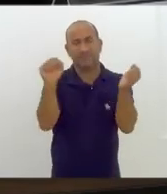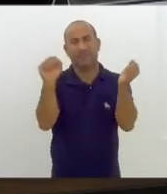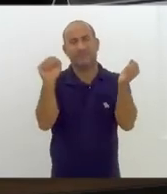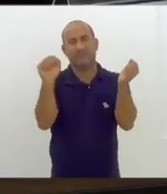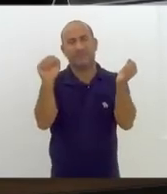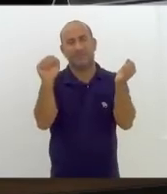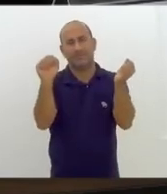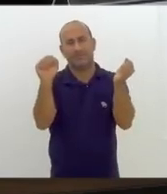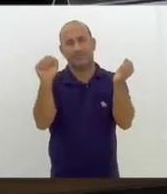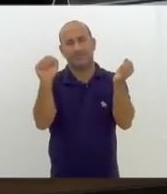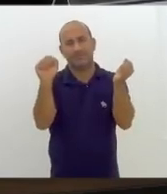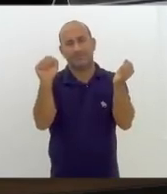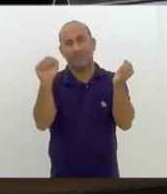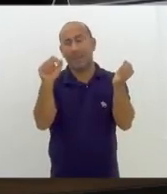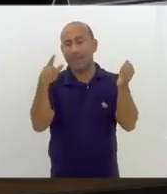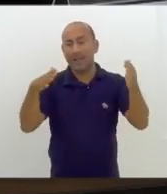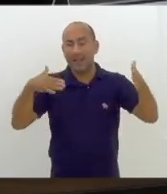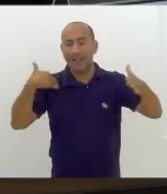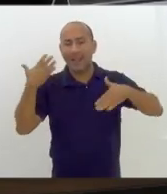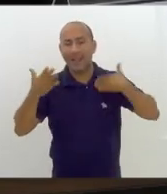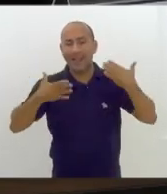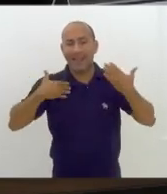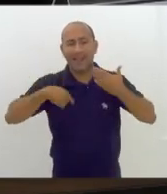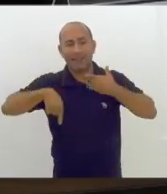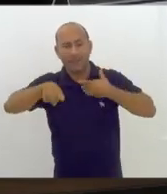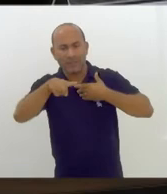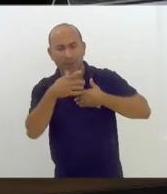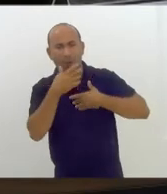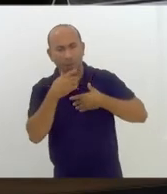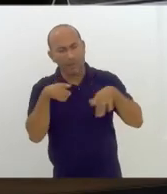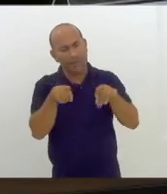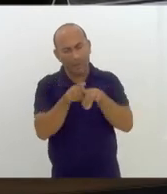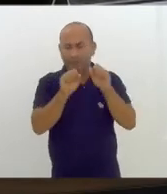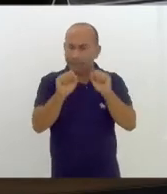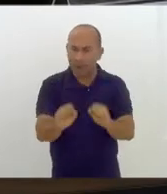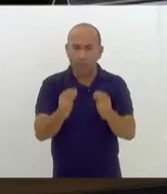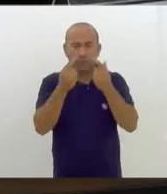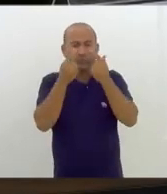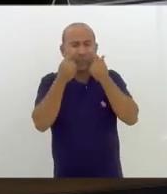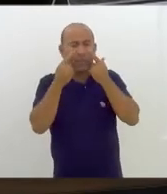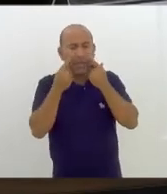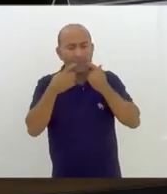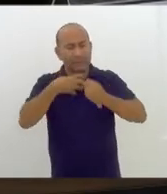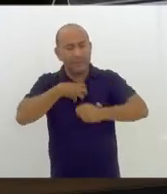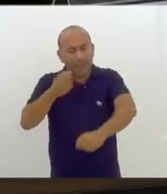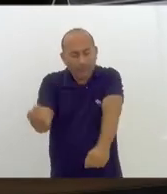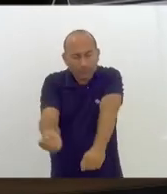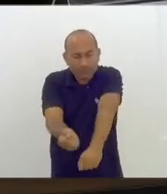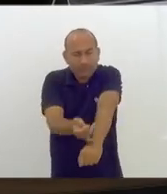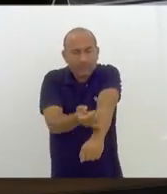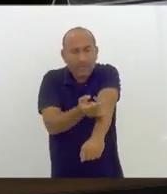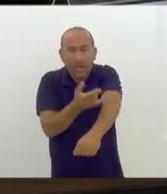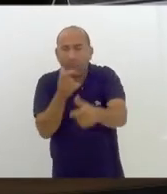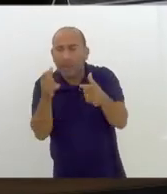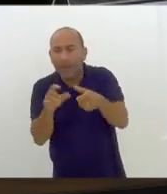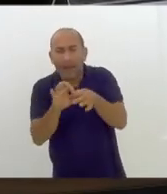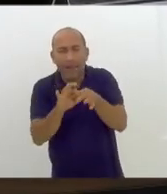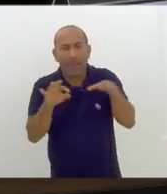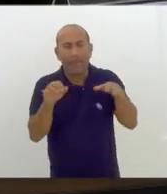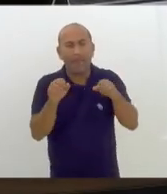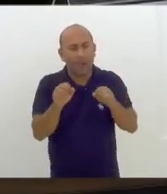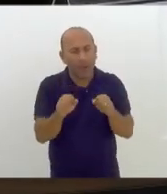alegres, que vocês também possam chorar, que vocês também possam se emocionar em público, que vocês possam dançar